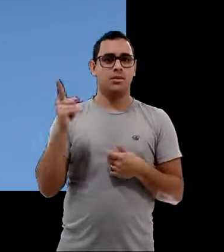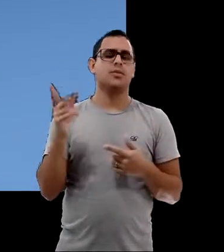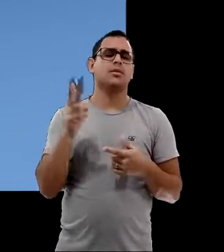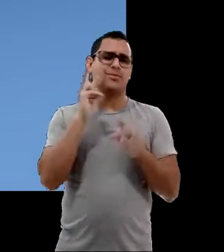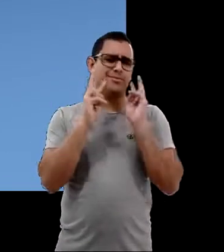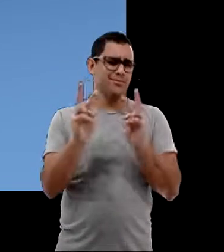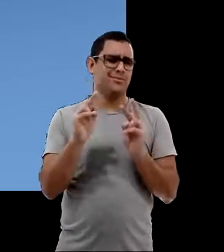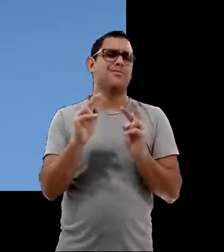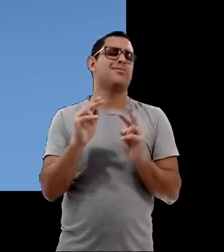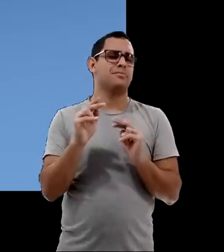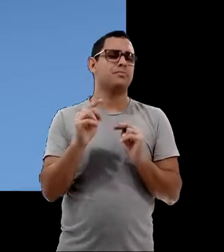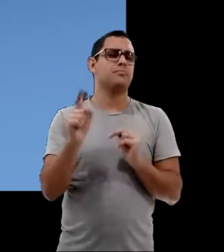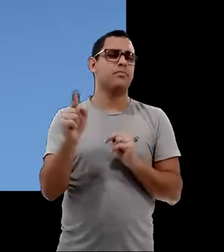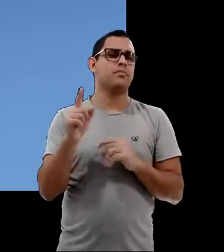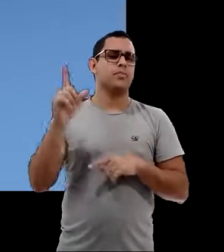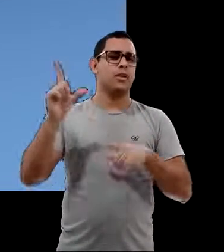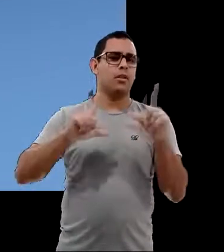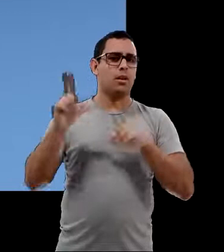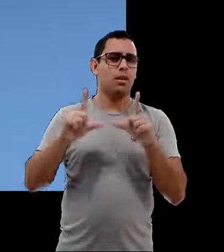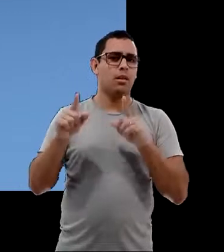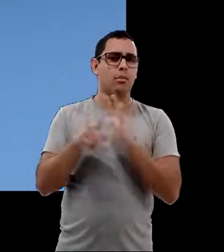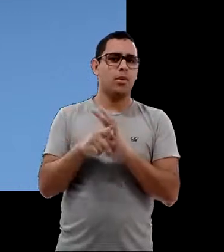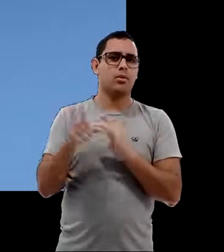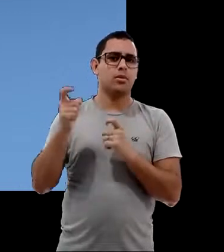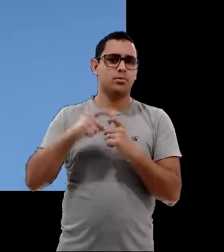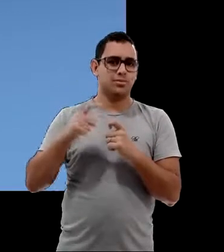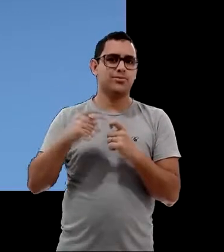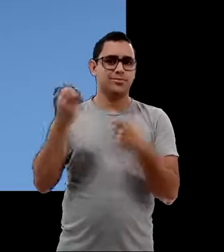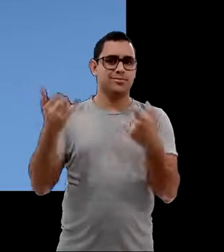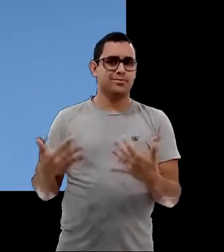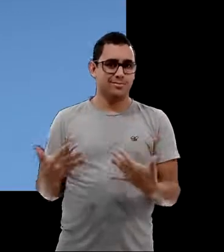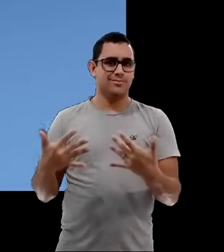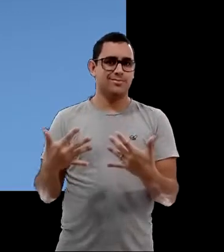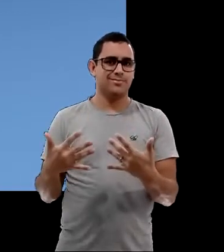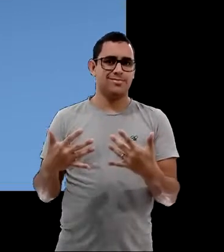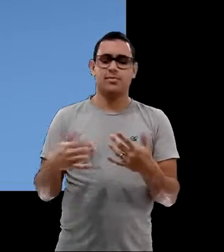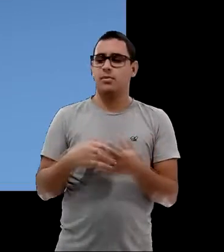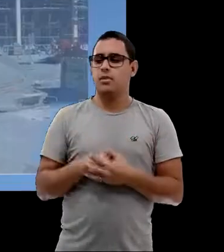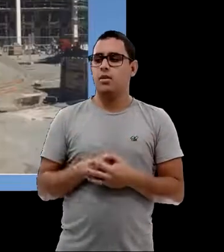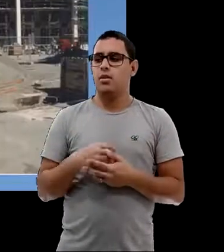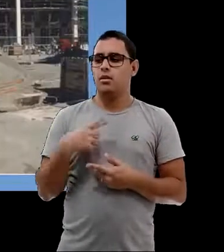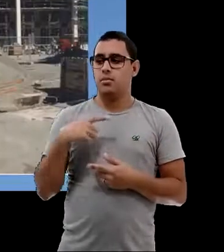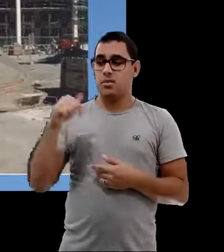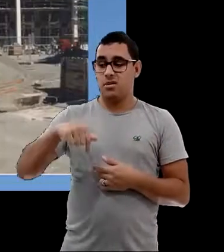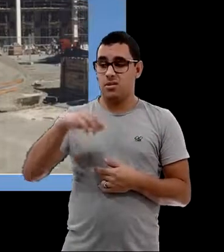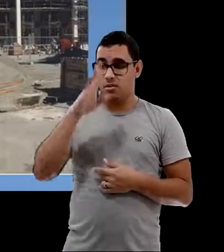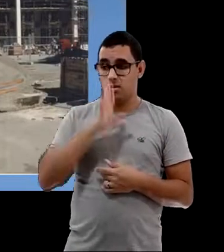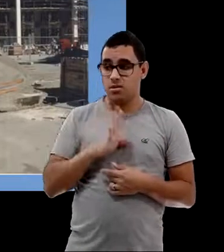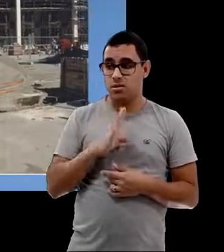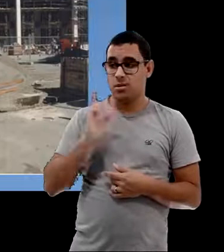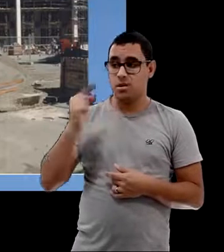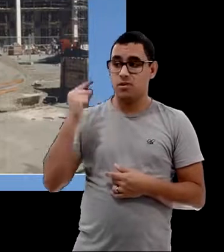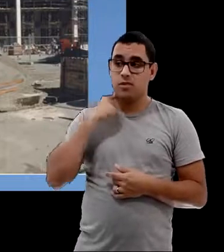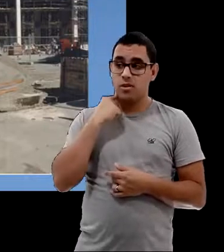nos seriados que tem medicina envolvida. Mas no nosso país, o advogado é muito mais valorizado do